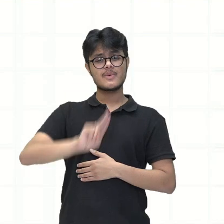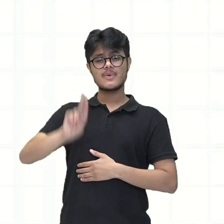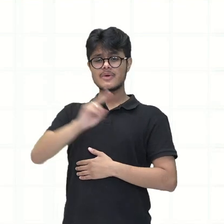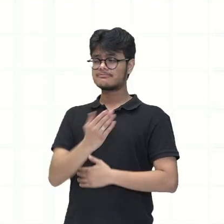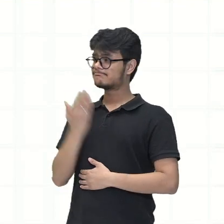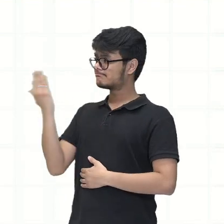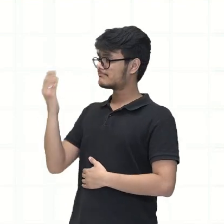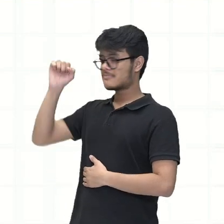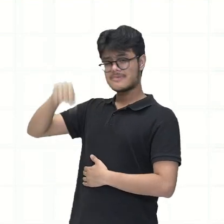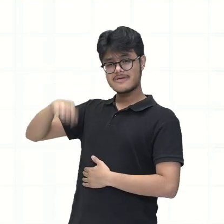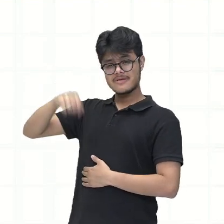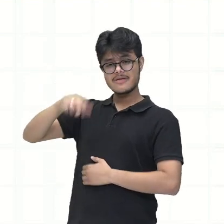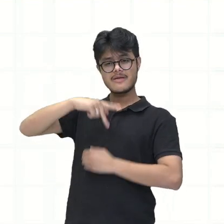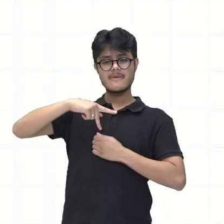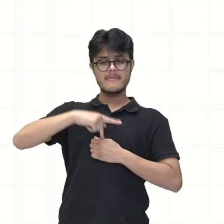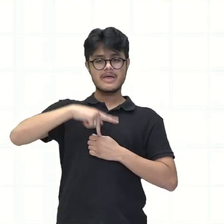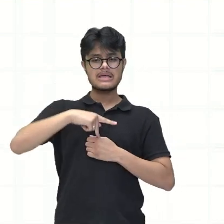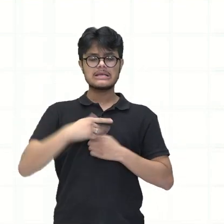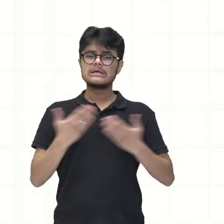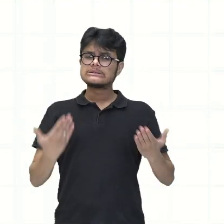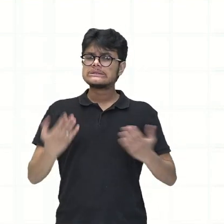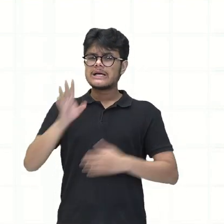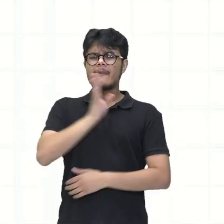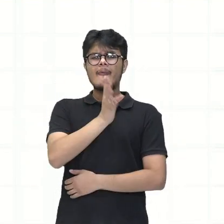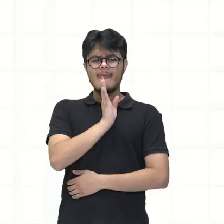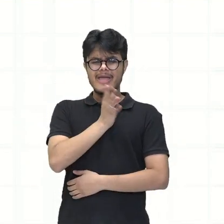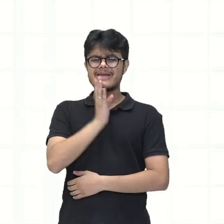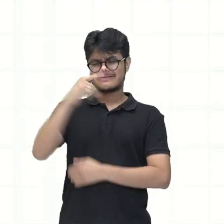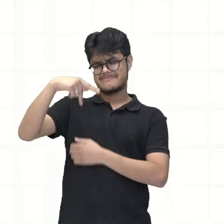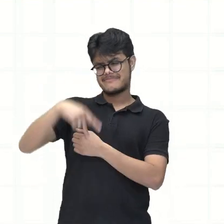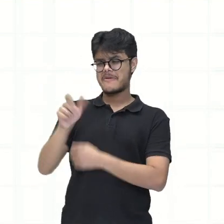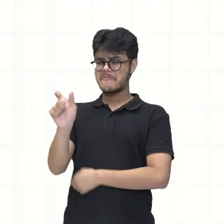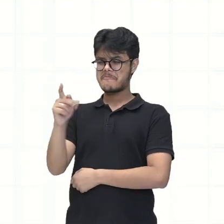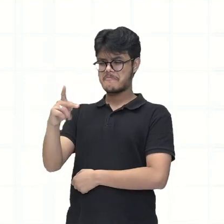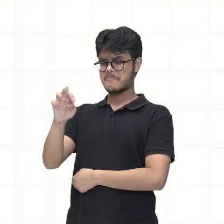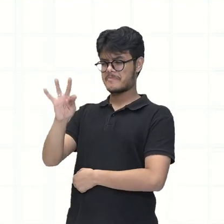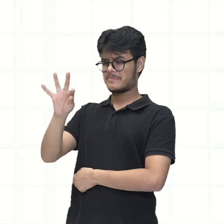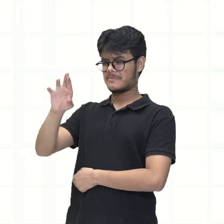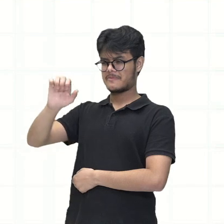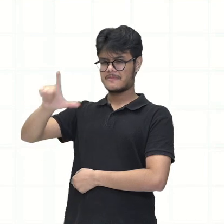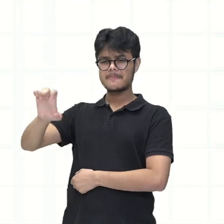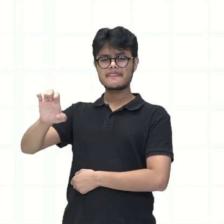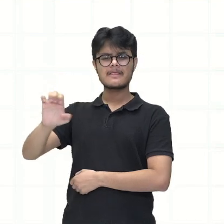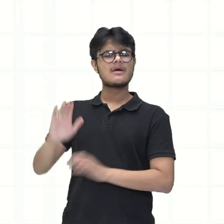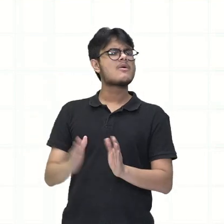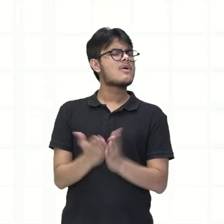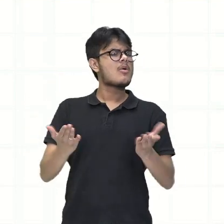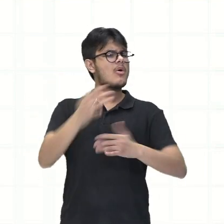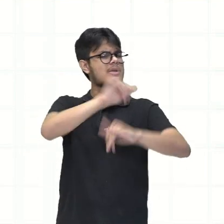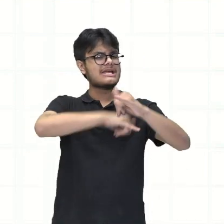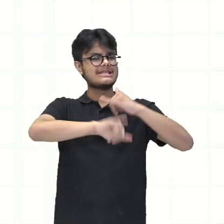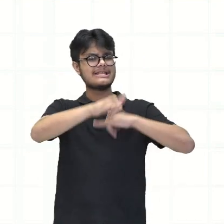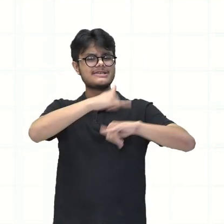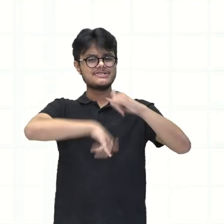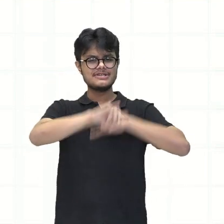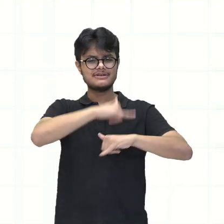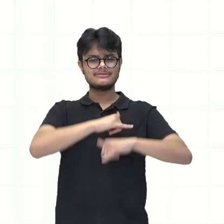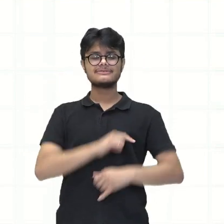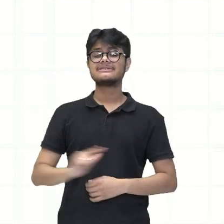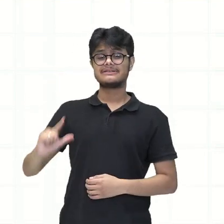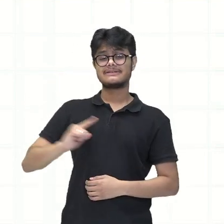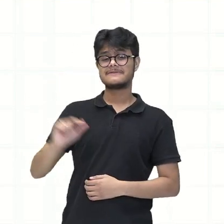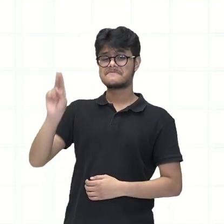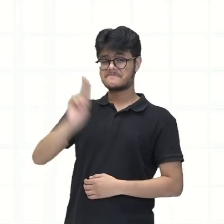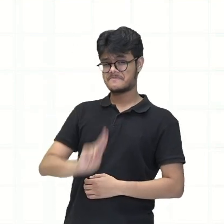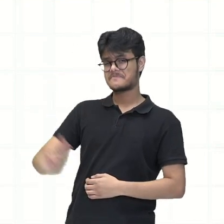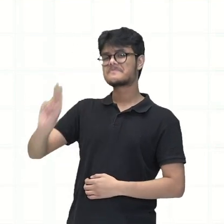do petróleo. Então, como ele é muito conhecido, nós temos os combustíveis, né? Nós temos o petróleo sendo